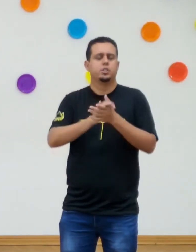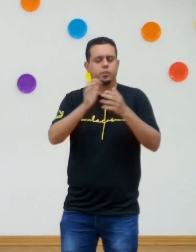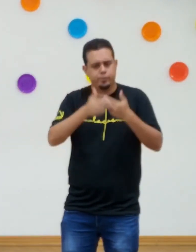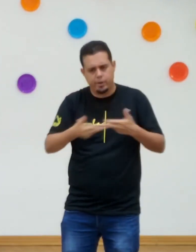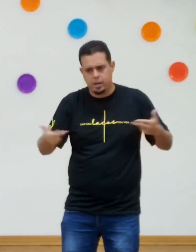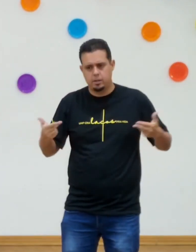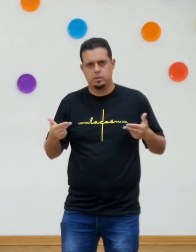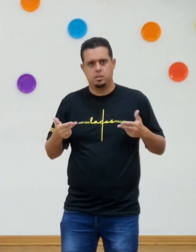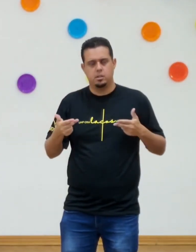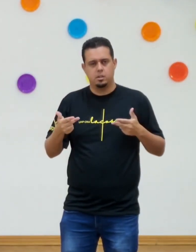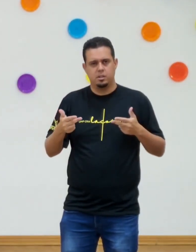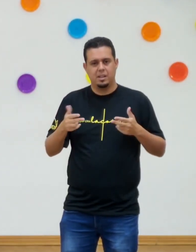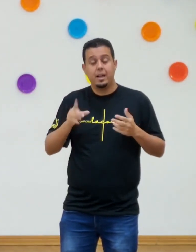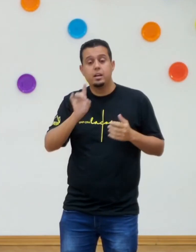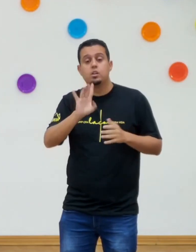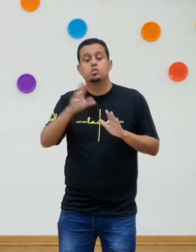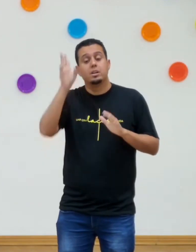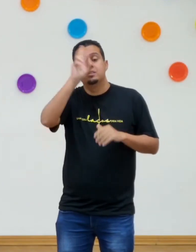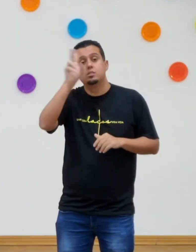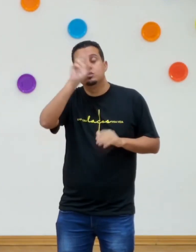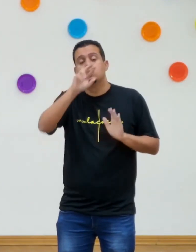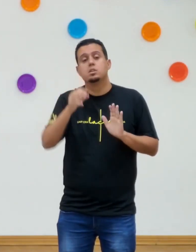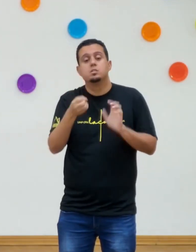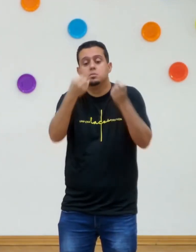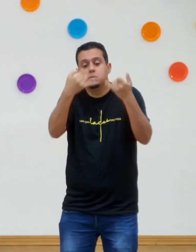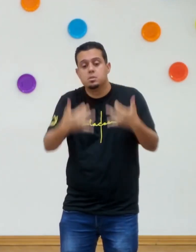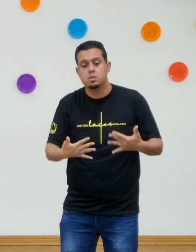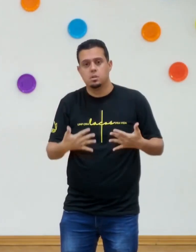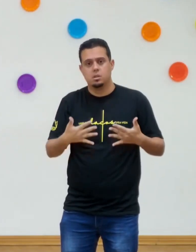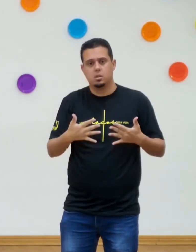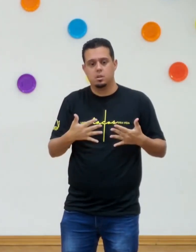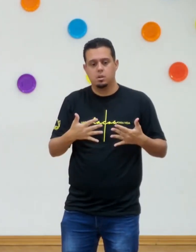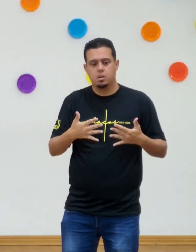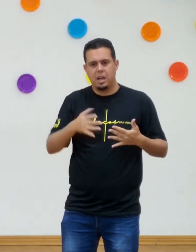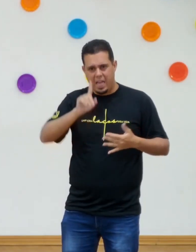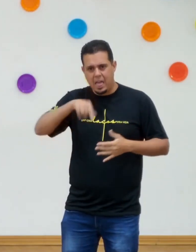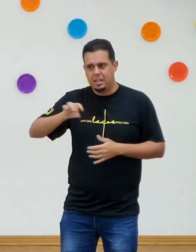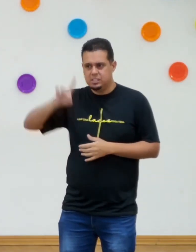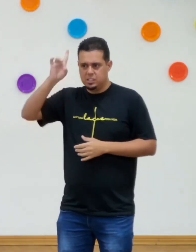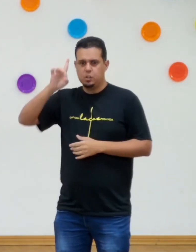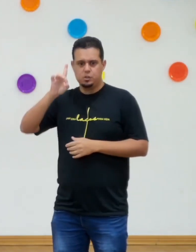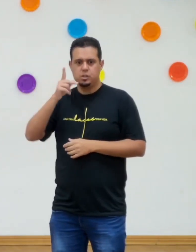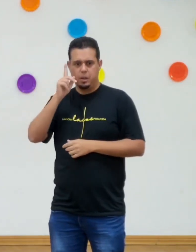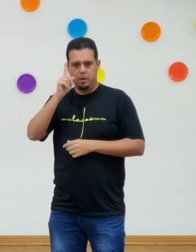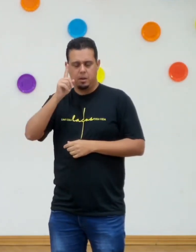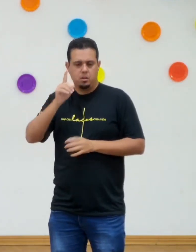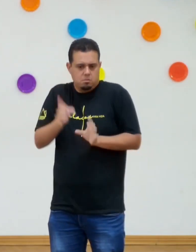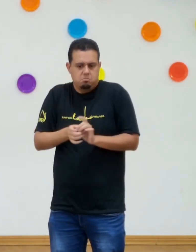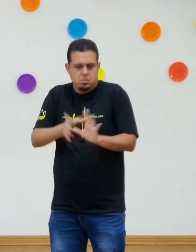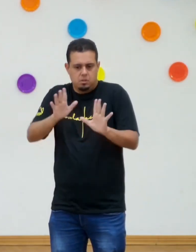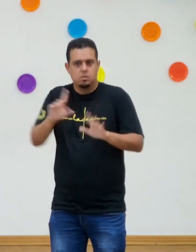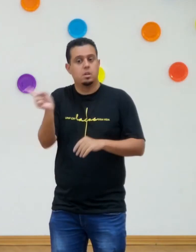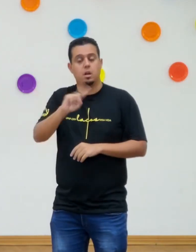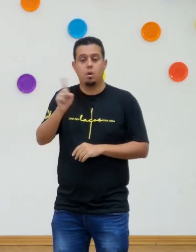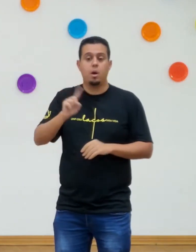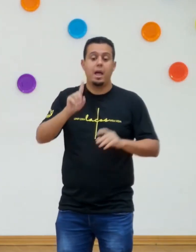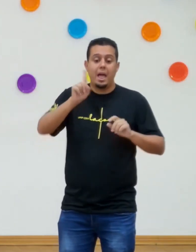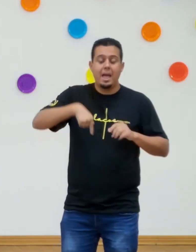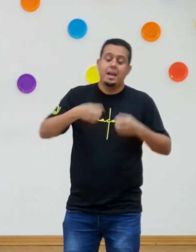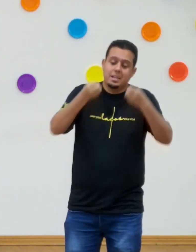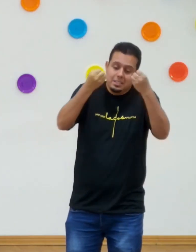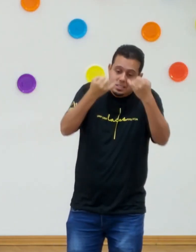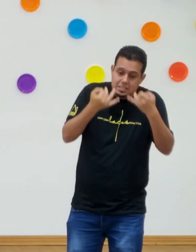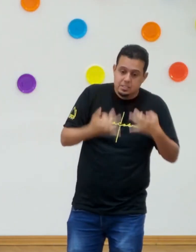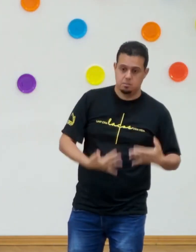disse que era para ele ter. Cuidado para não confundir uma descrição de uma ordem. Salomão tinha um monte